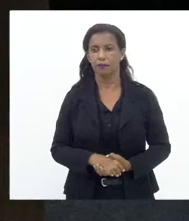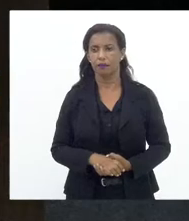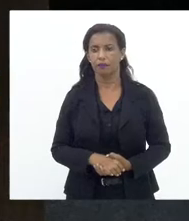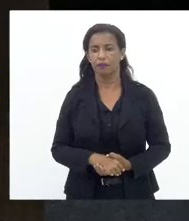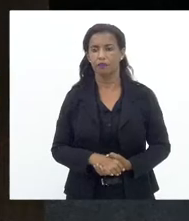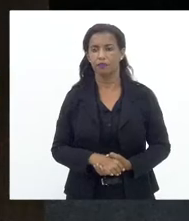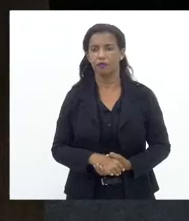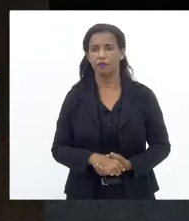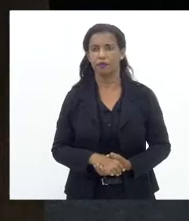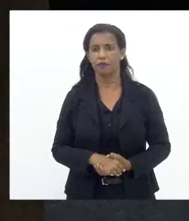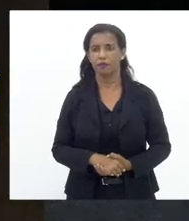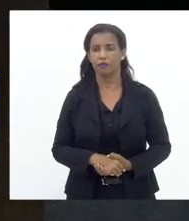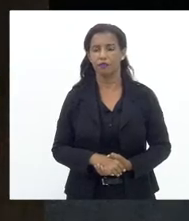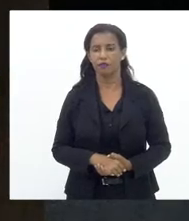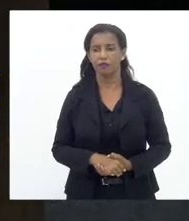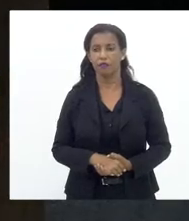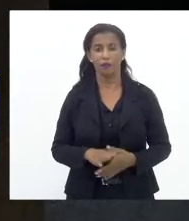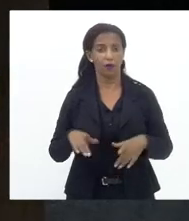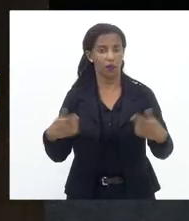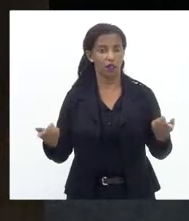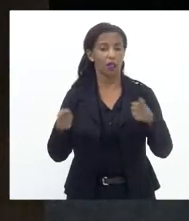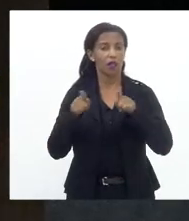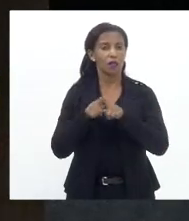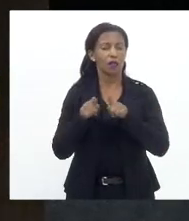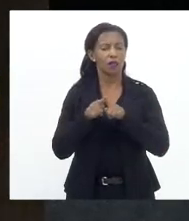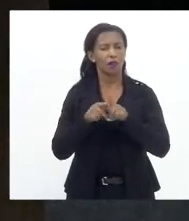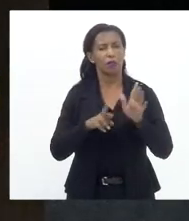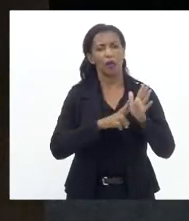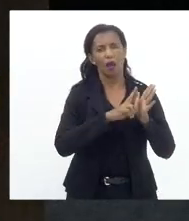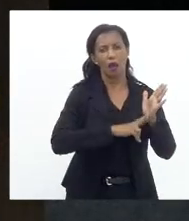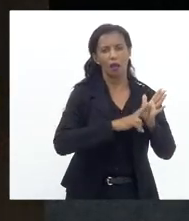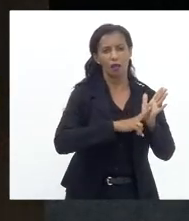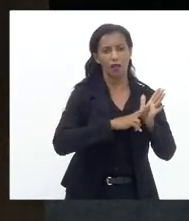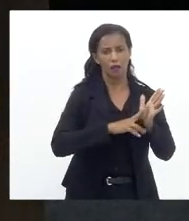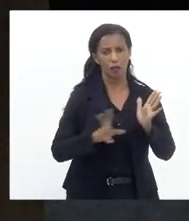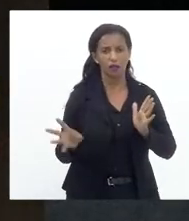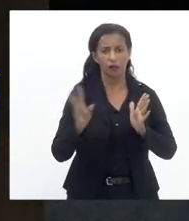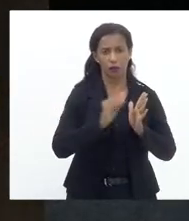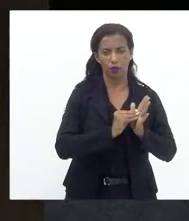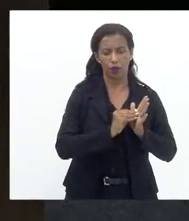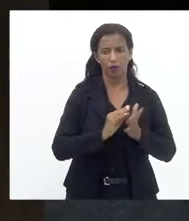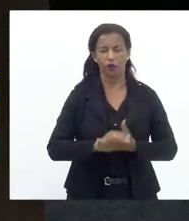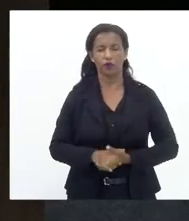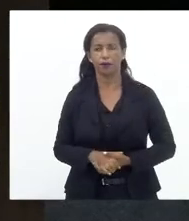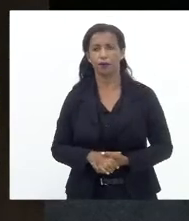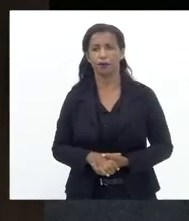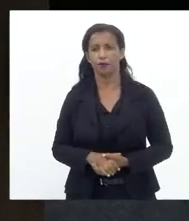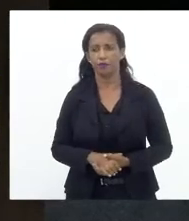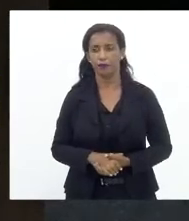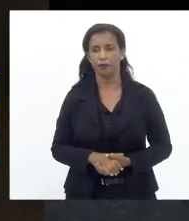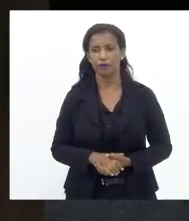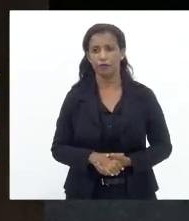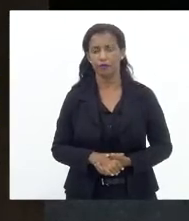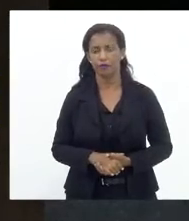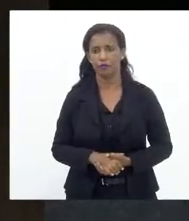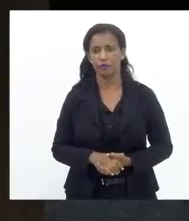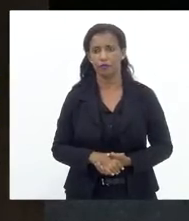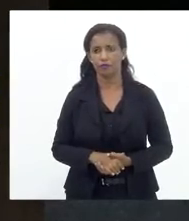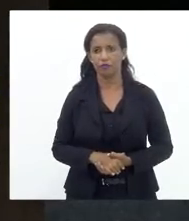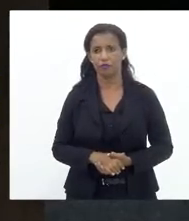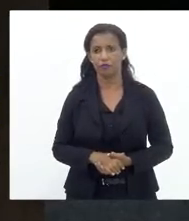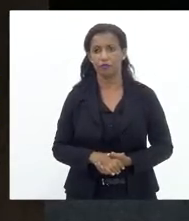é bom e evidentemente as receitas vinculadas Oi e aí por isso eu pedi para falar